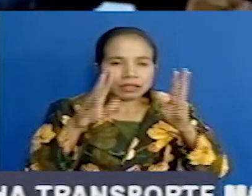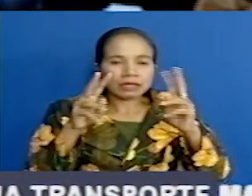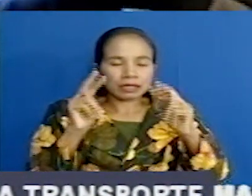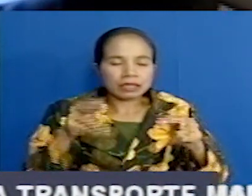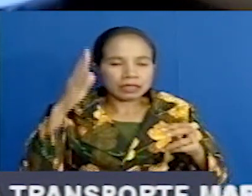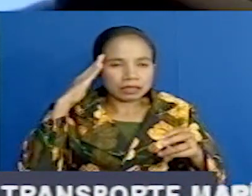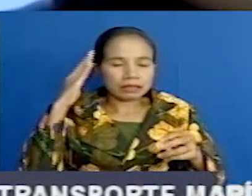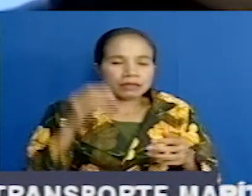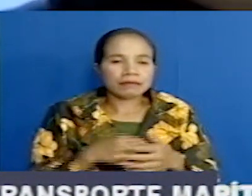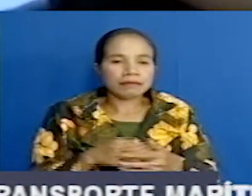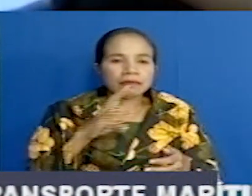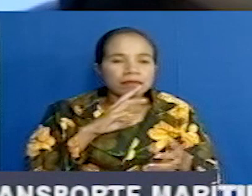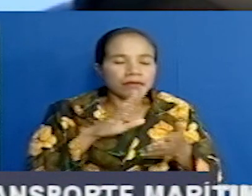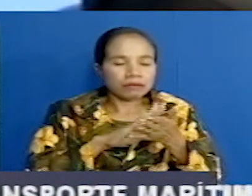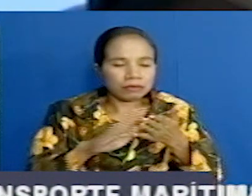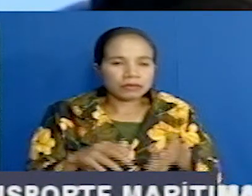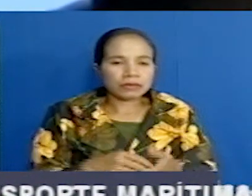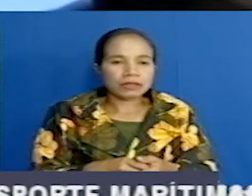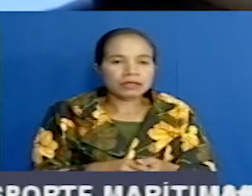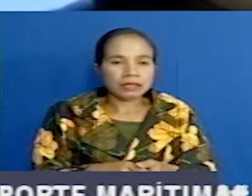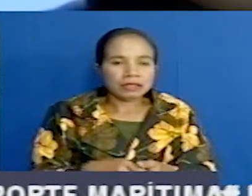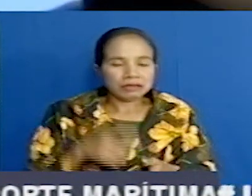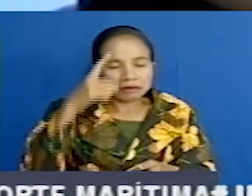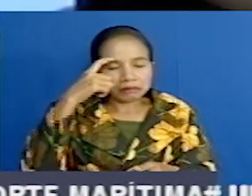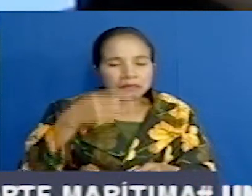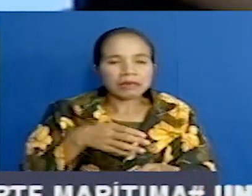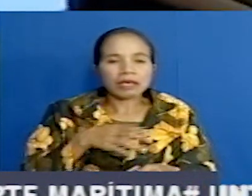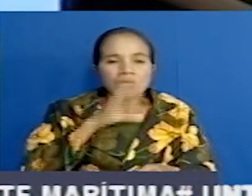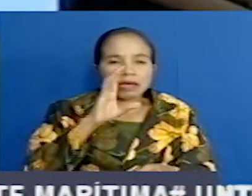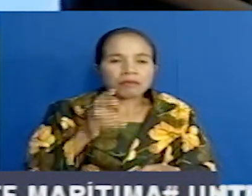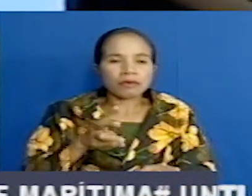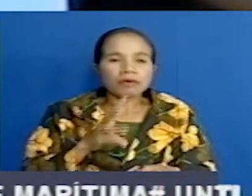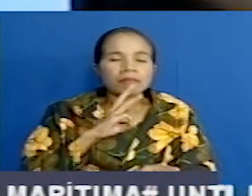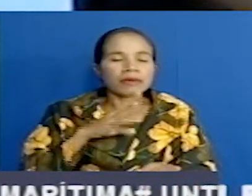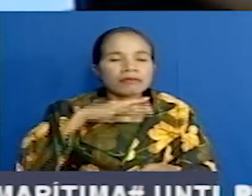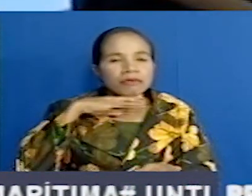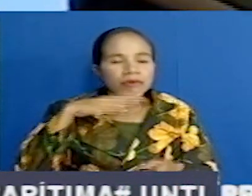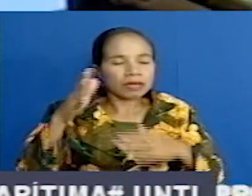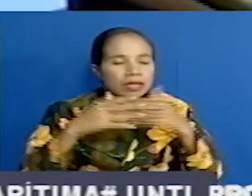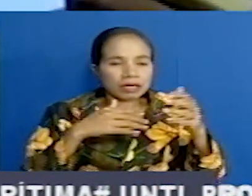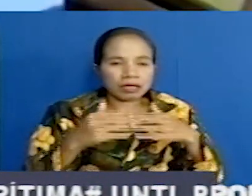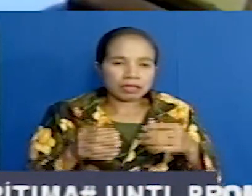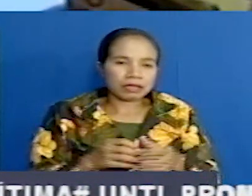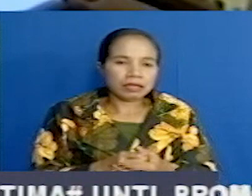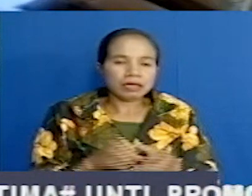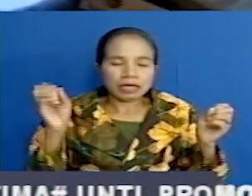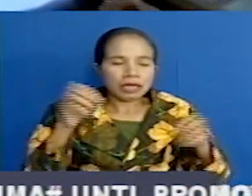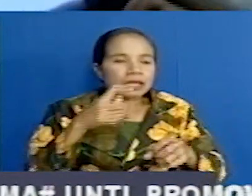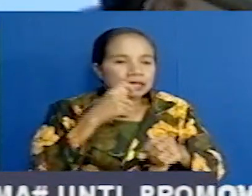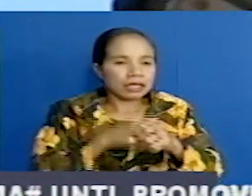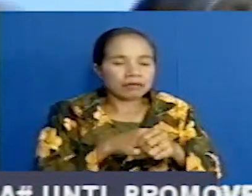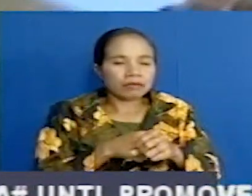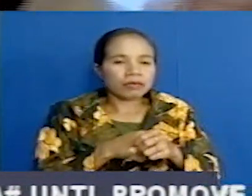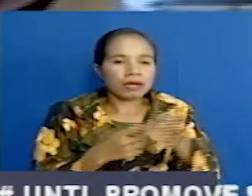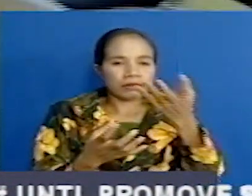BMOS. Lá também não é remo bem fora, bem arvíro, né? Lá é filtro, lá não é bem, né? Deus irá haver